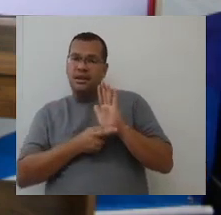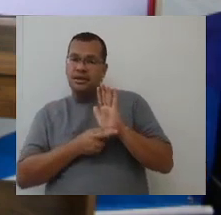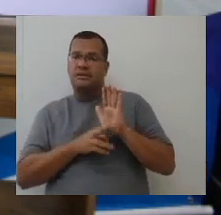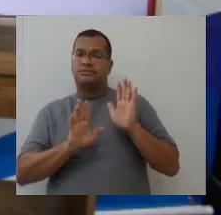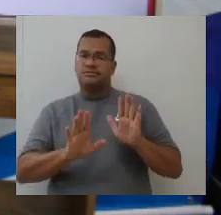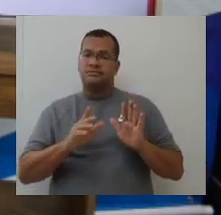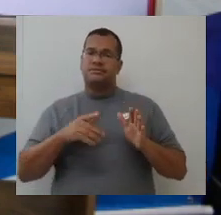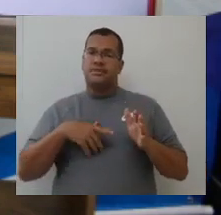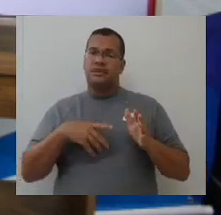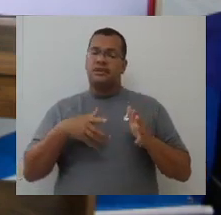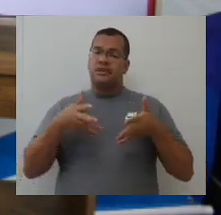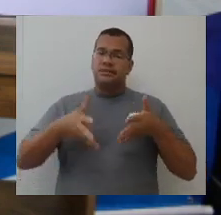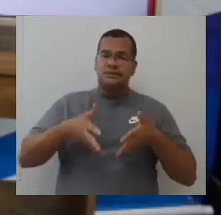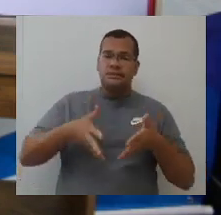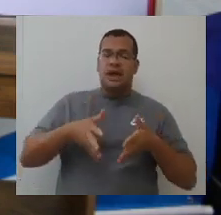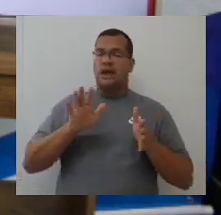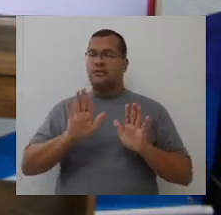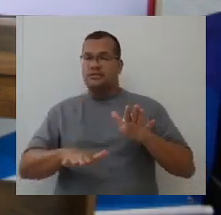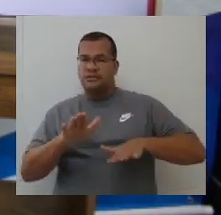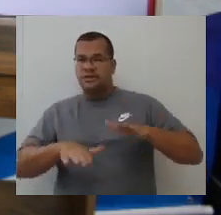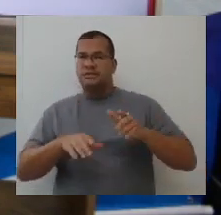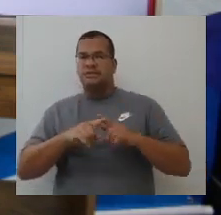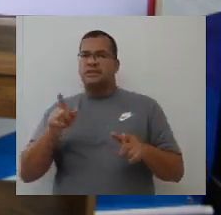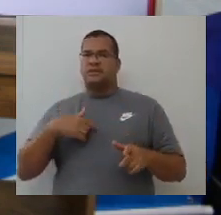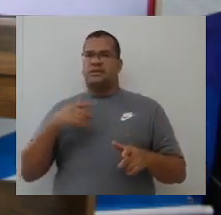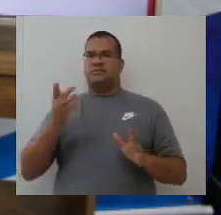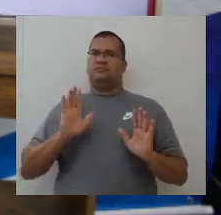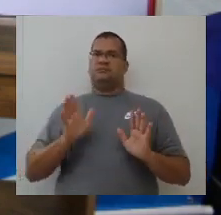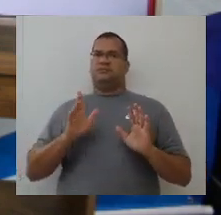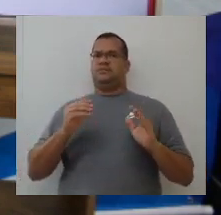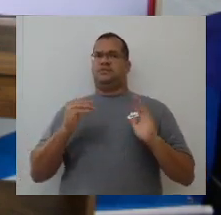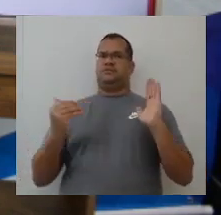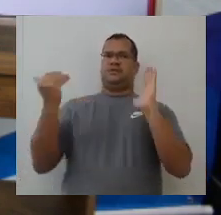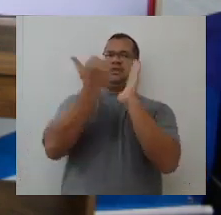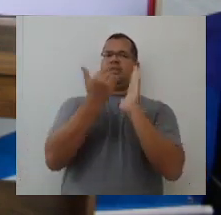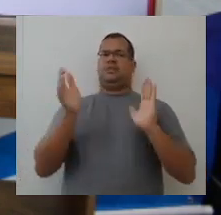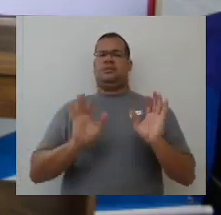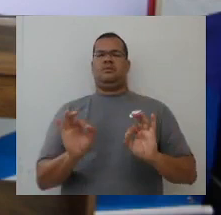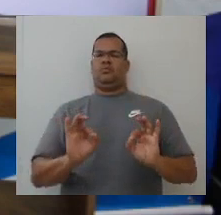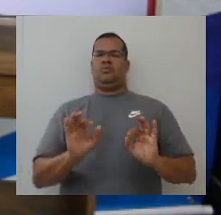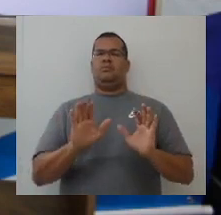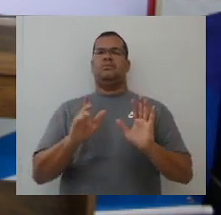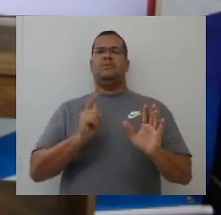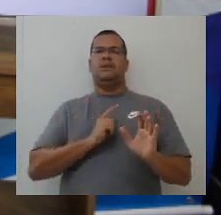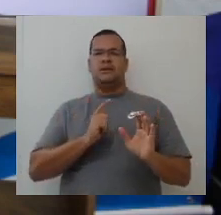bem chatinhas, mas nada tão exagerado. Tá certo?